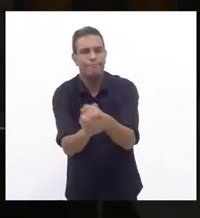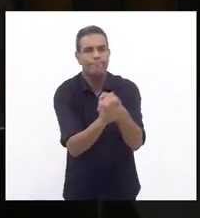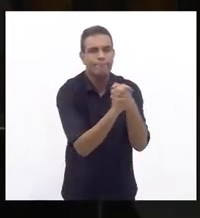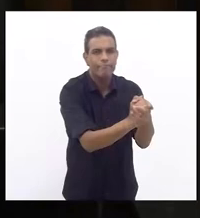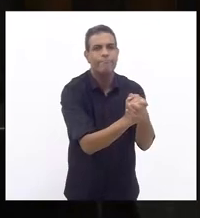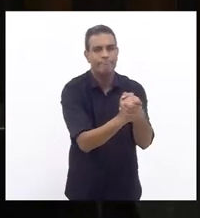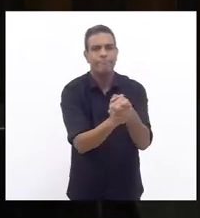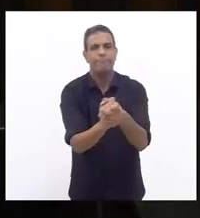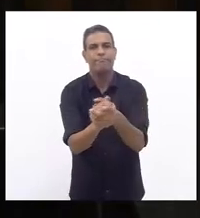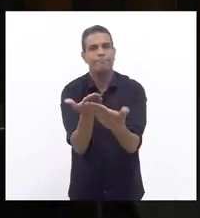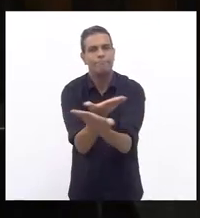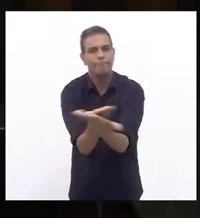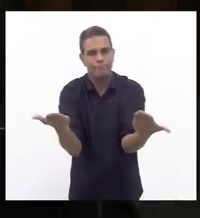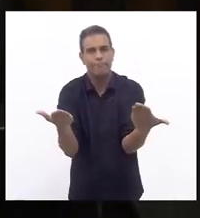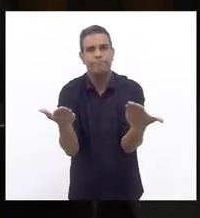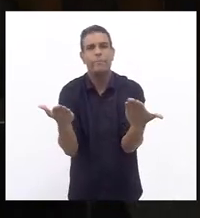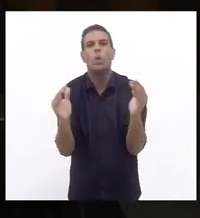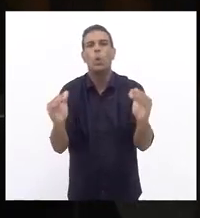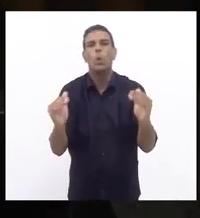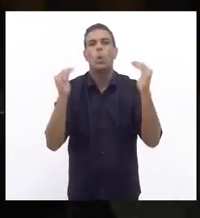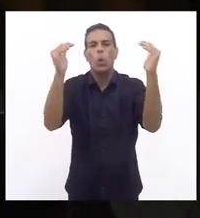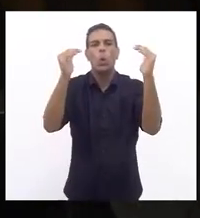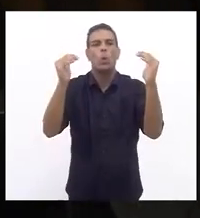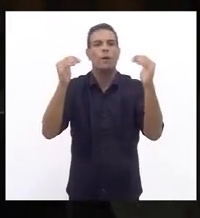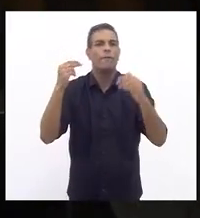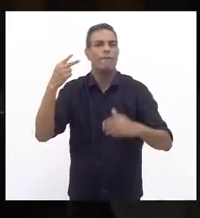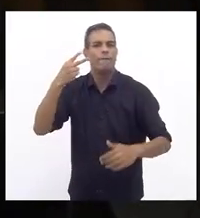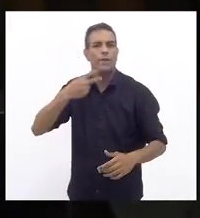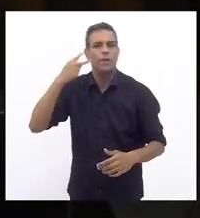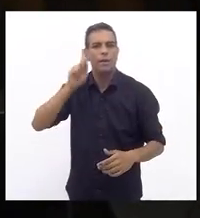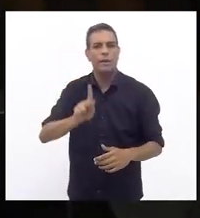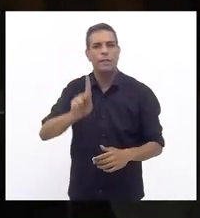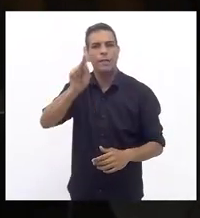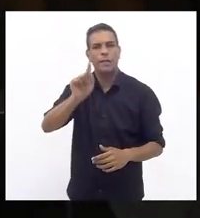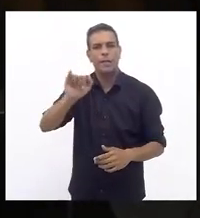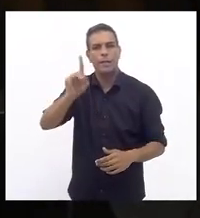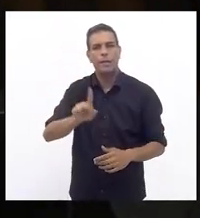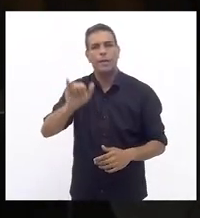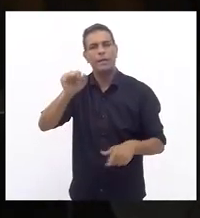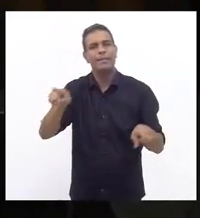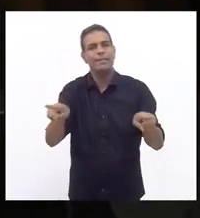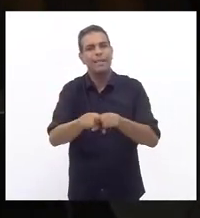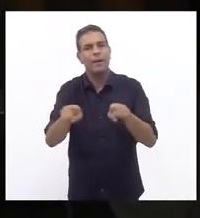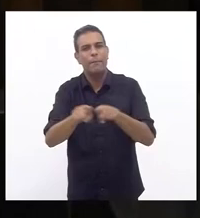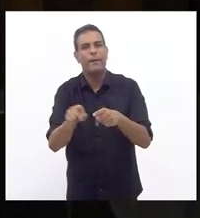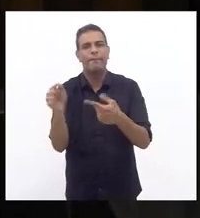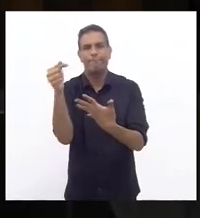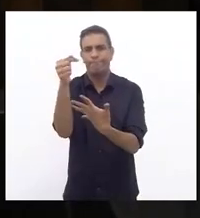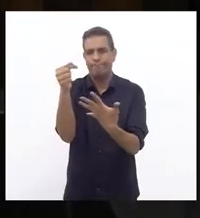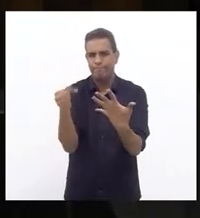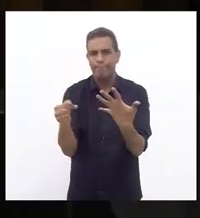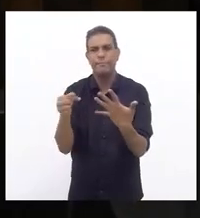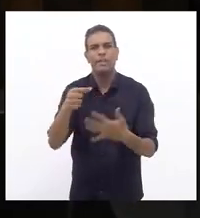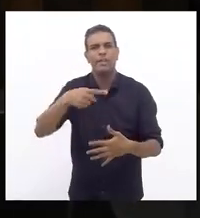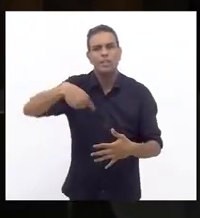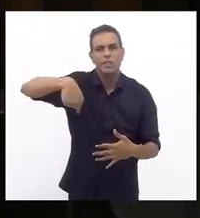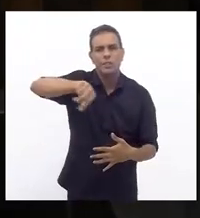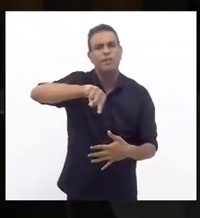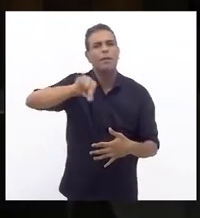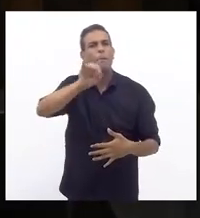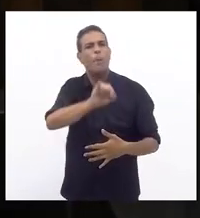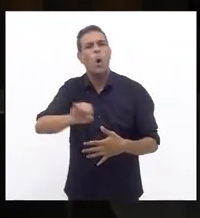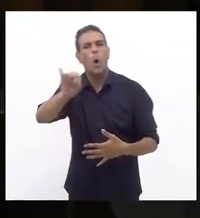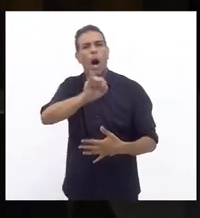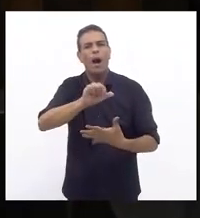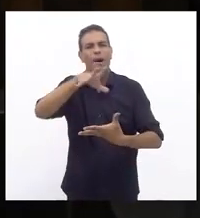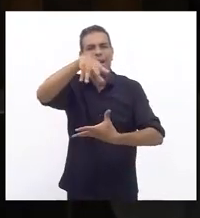nome do vereador Kiki, de Miguel Pereira, do vereador Cadinho, lá de Patinho do Alferes, só para mostrar a importância que